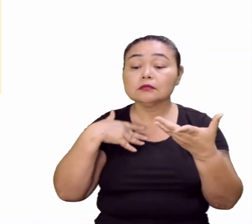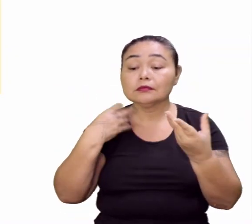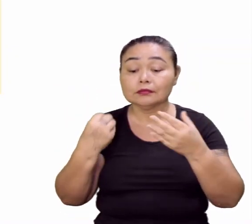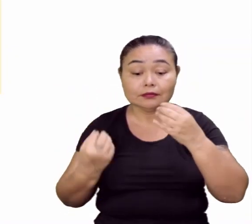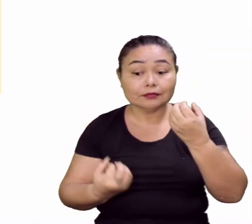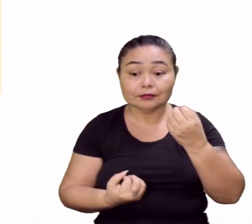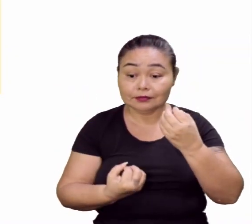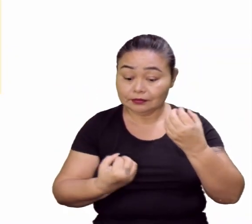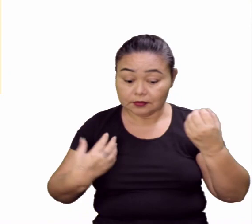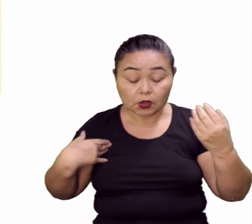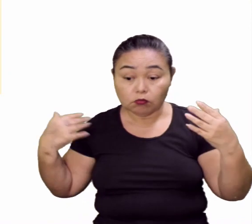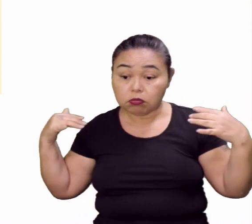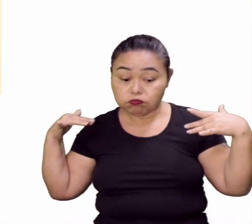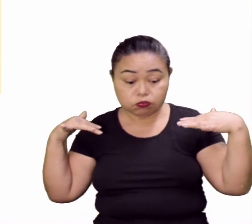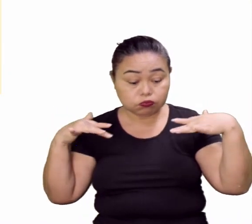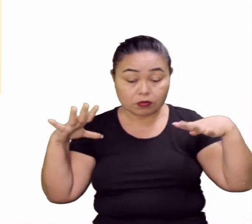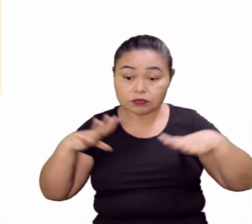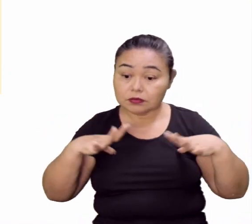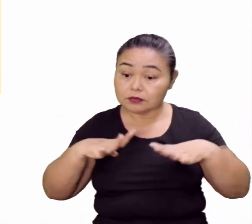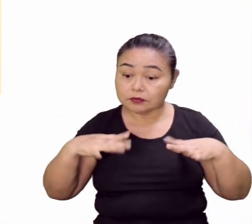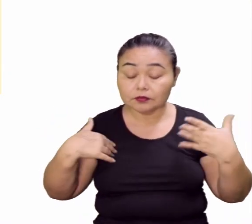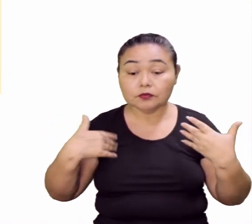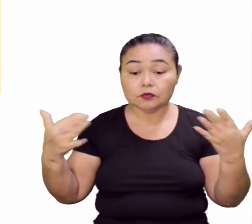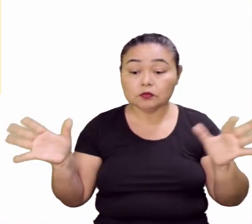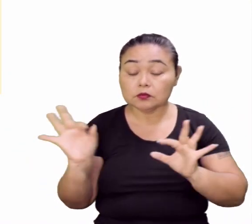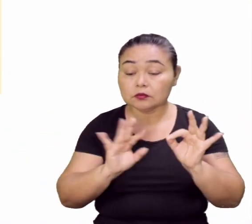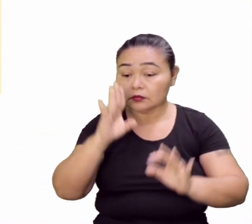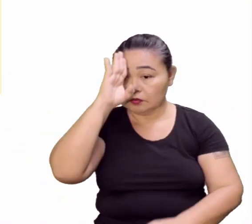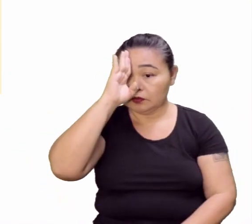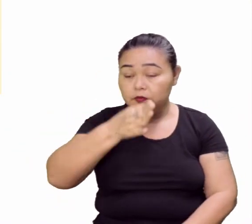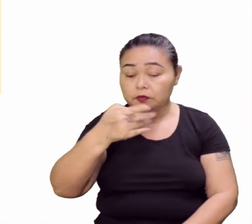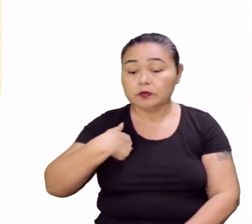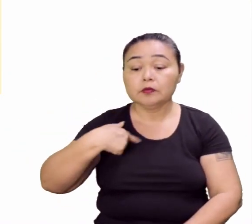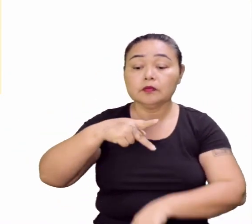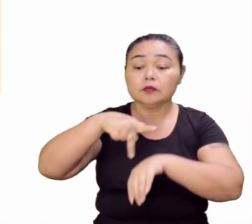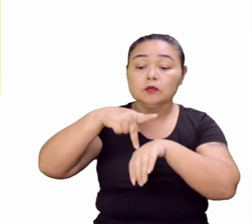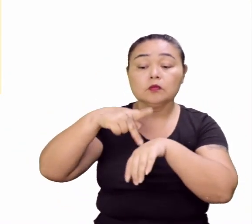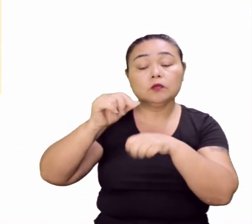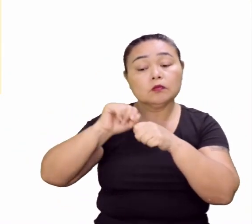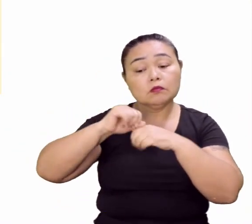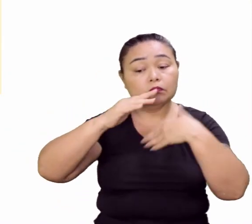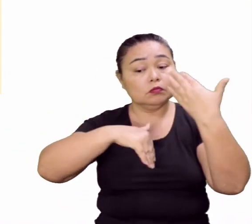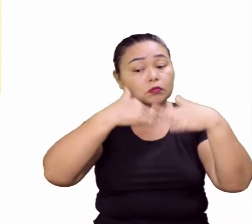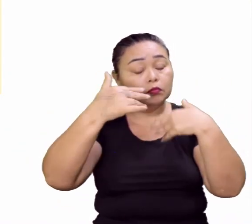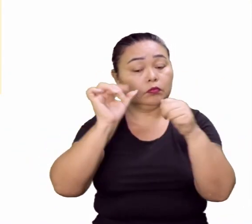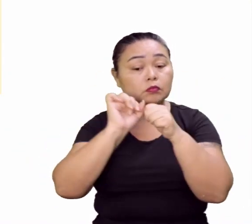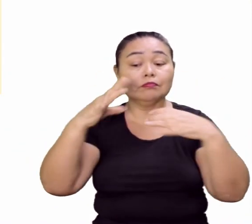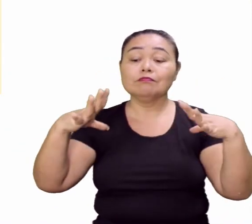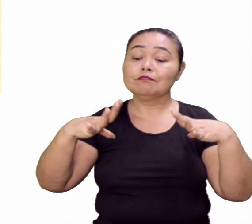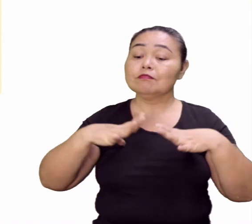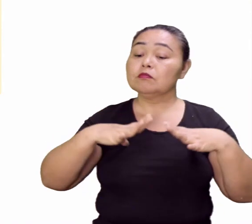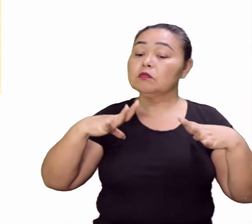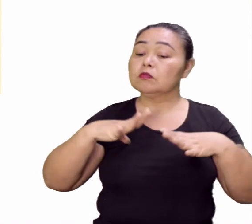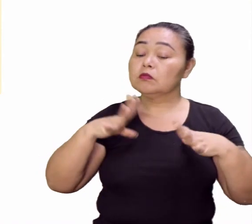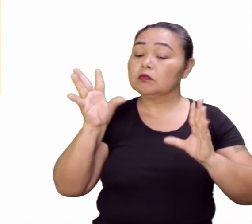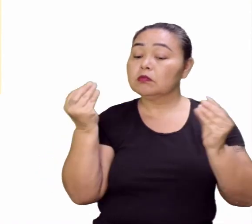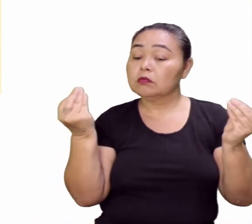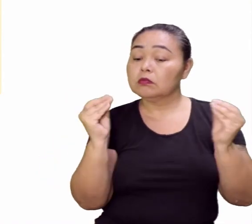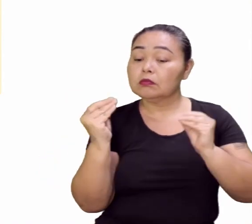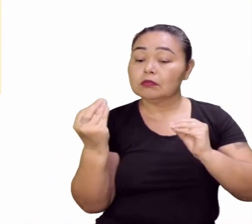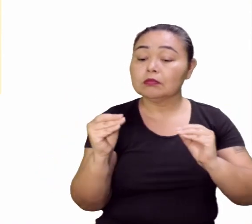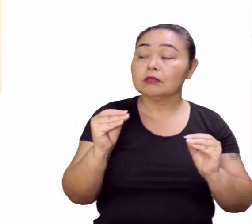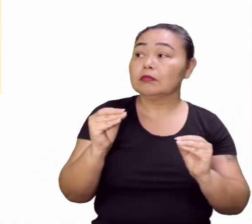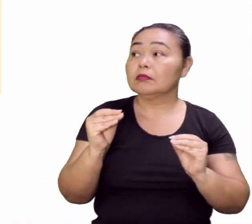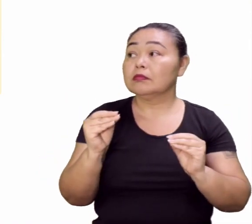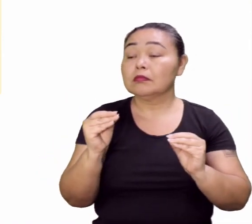professor Jorge? Boa parte das cidades, principalmente nos países emergentes, subdesenvolvidos, foram cidades formadas de